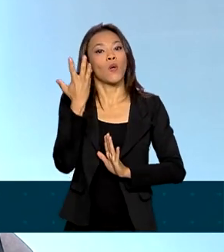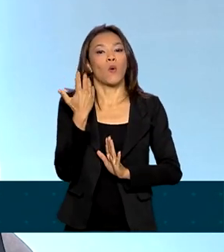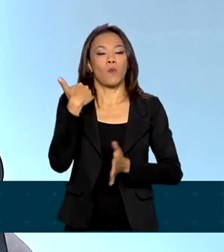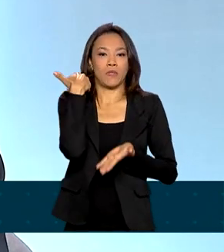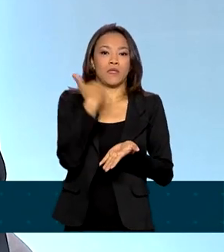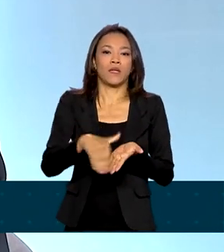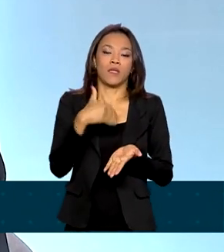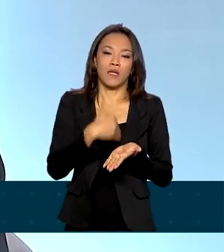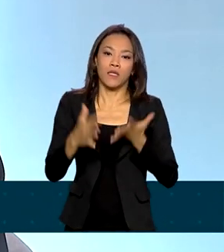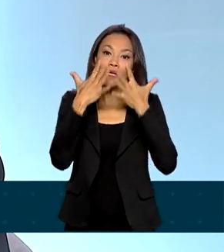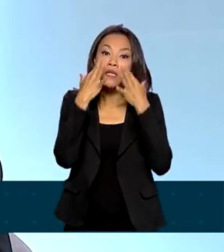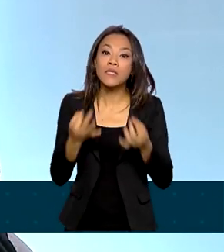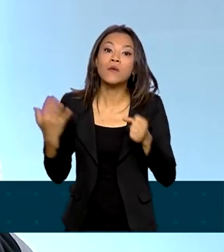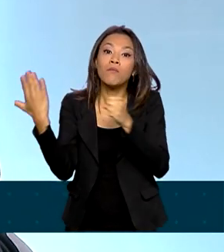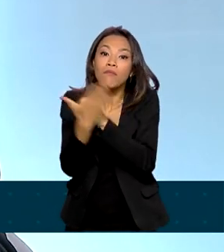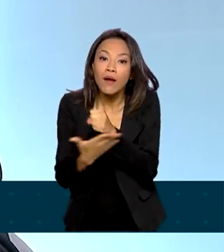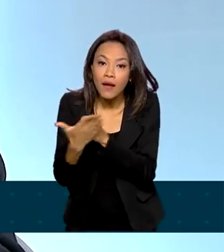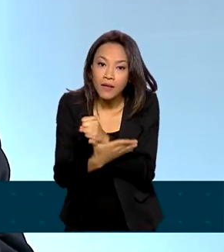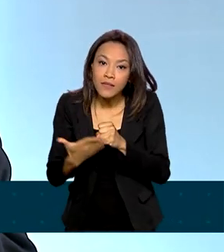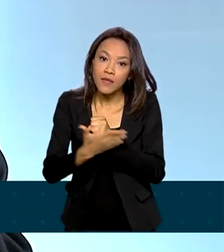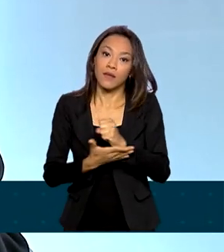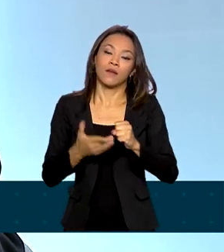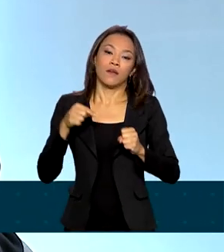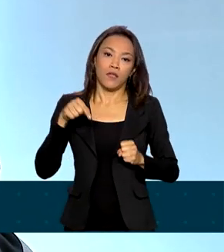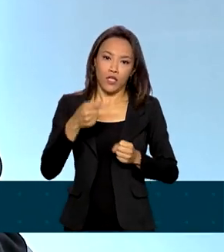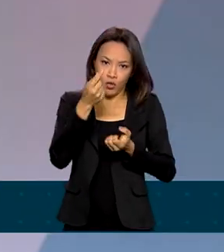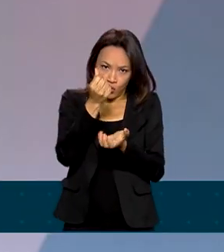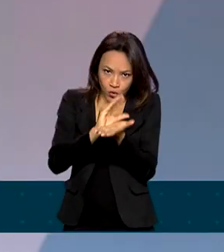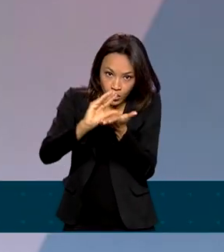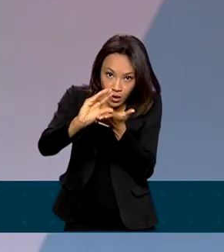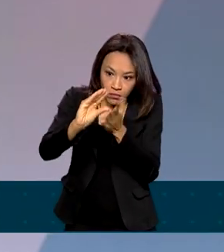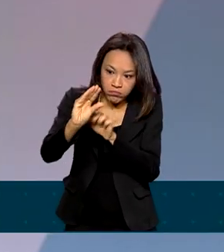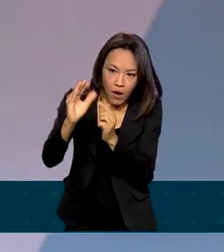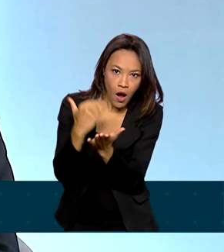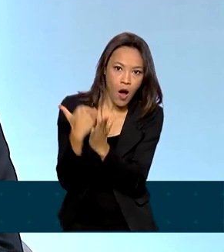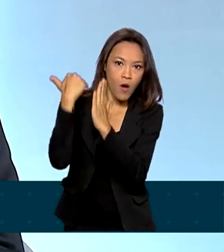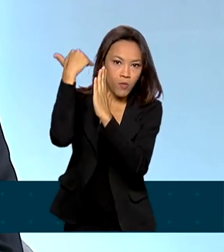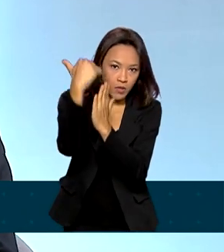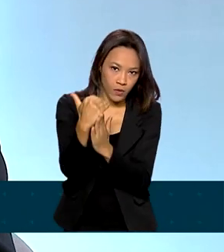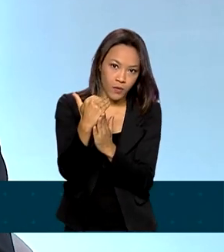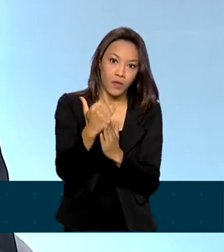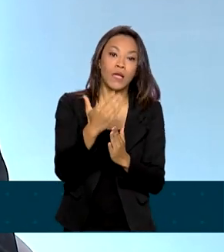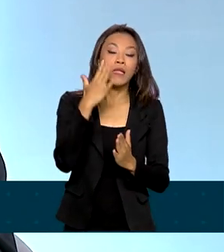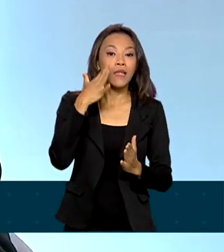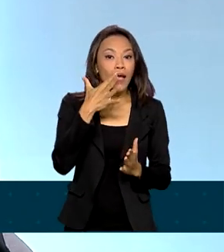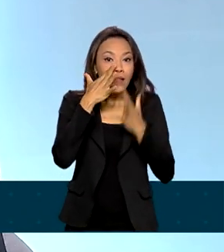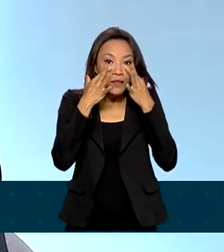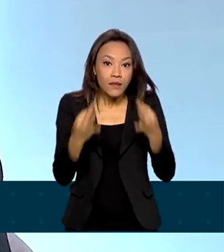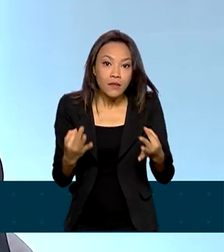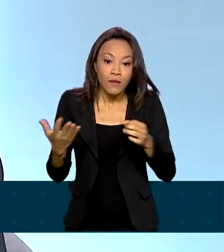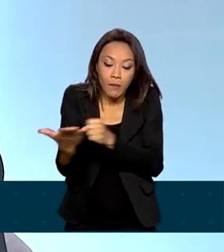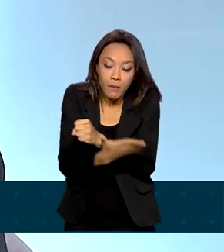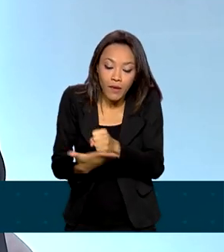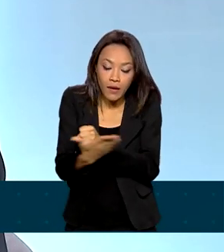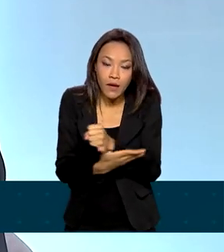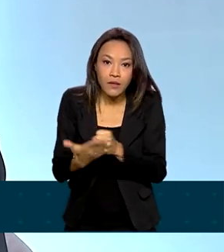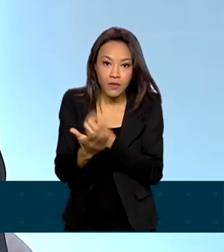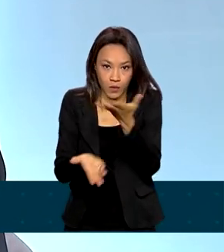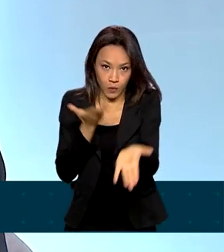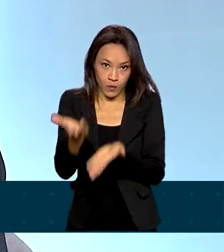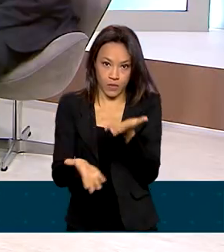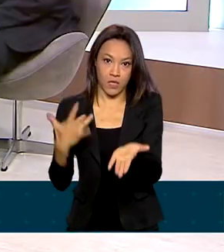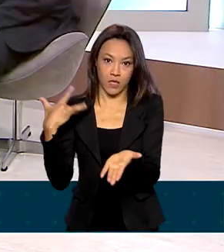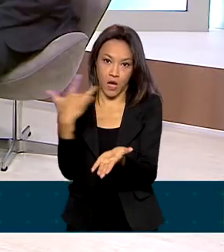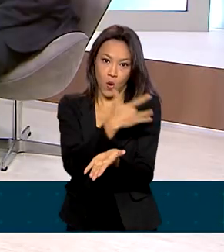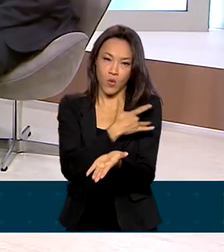Primária à Saúde e o investimento, ele subiu. Na atenção primária que nós vamos fazer a revolução da saúde